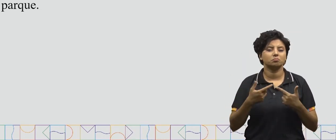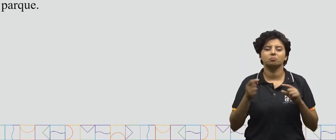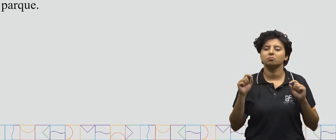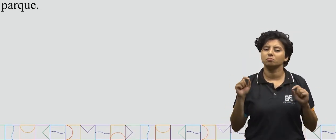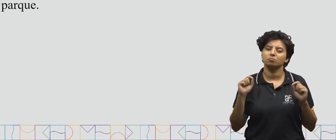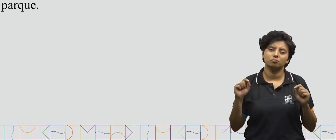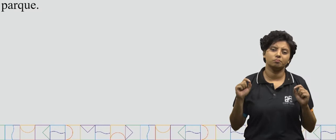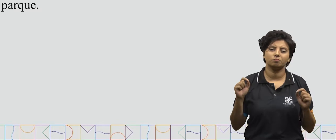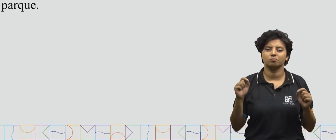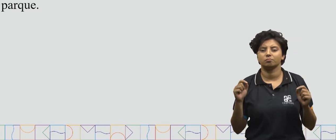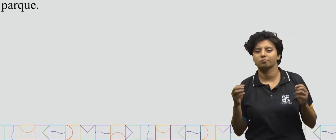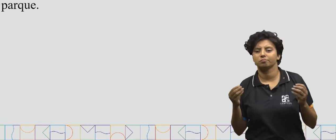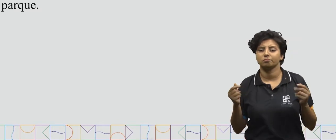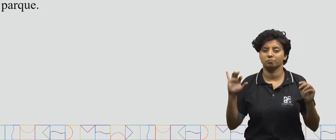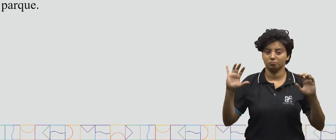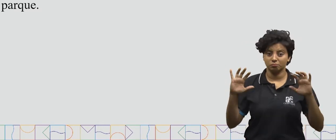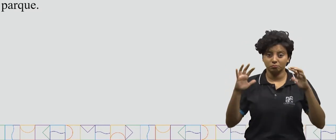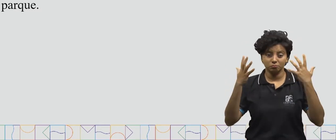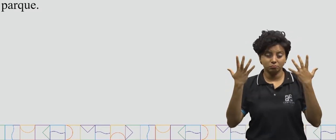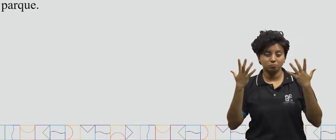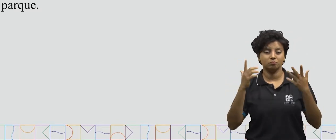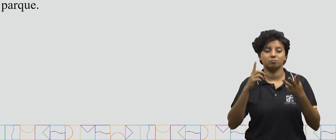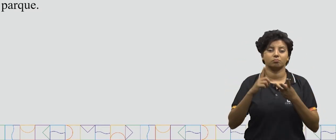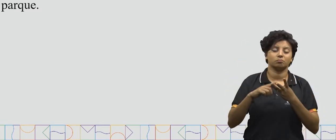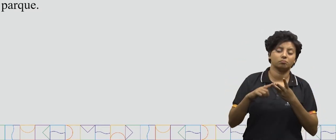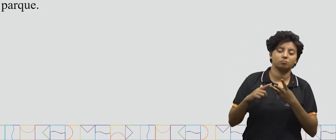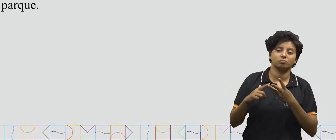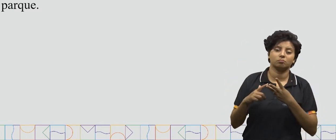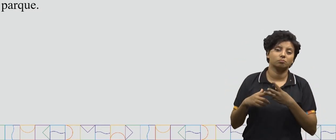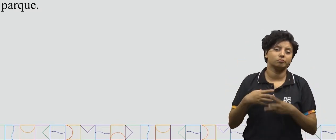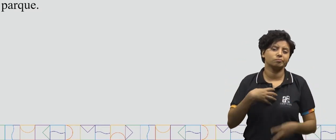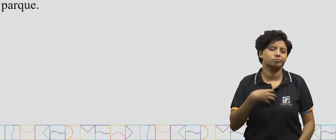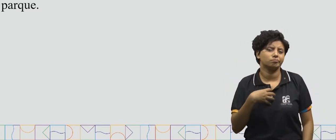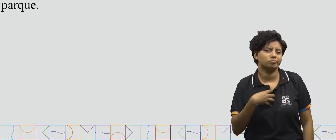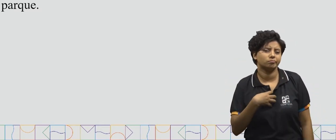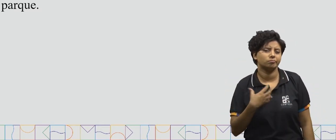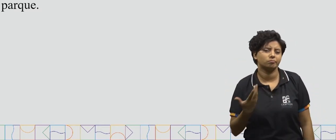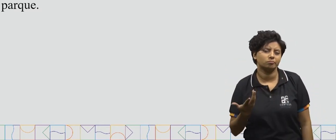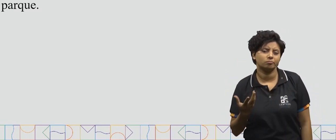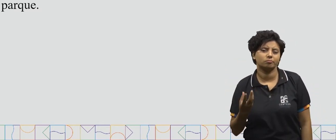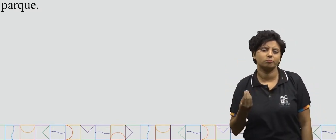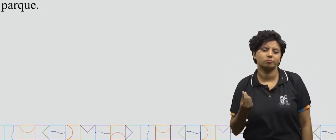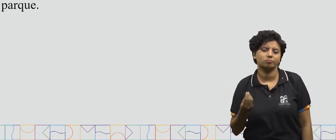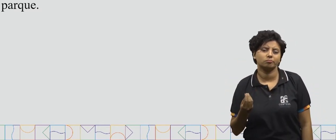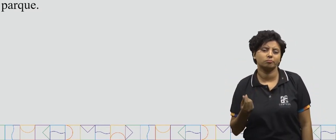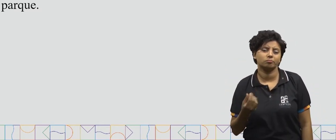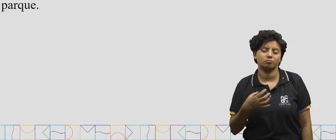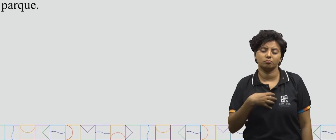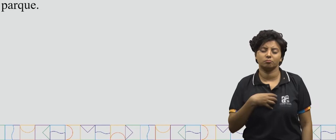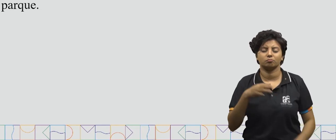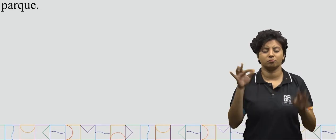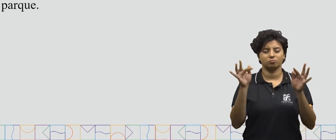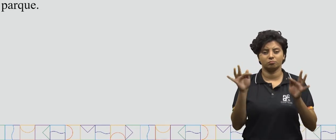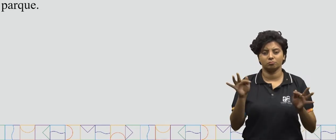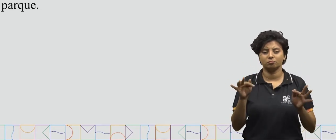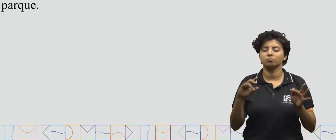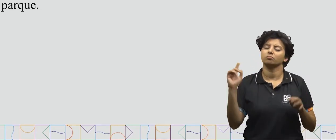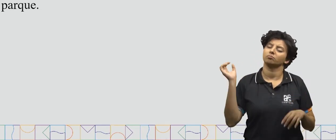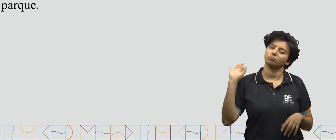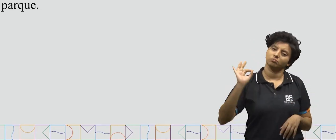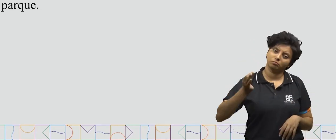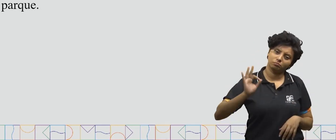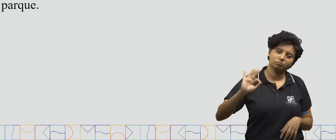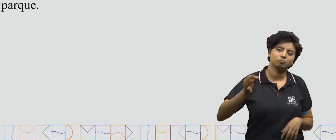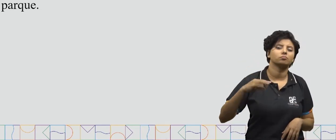uma ação? É algum fenômeno da natureza? Ou será que é um estado? Está feliz? É